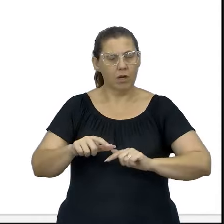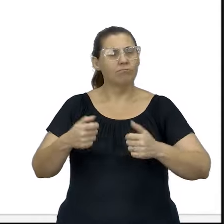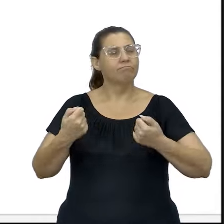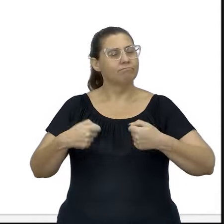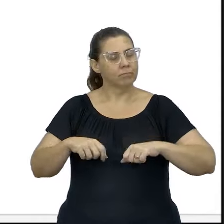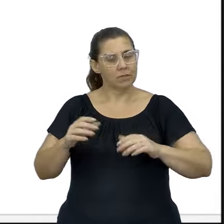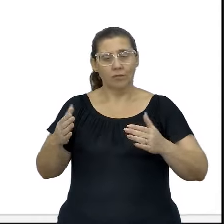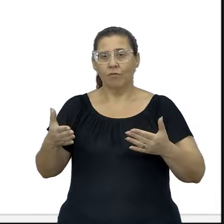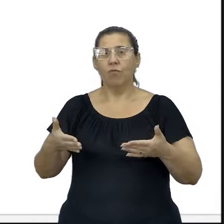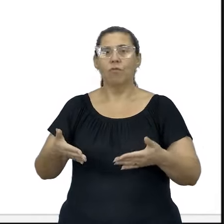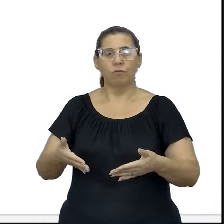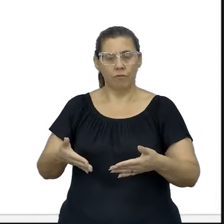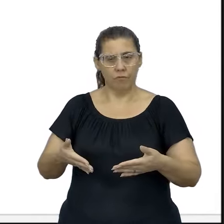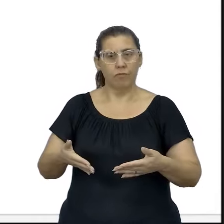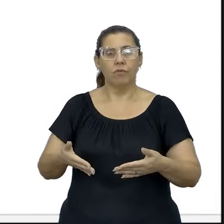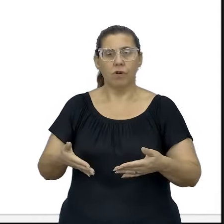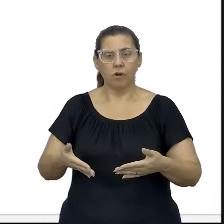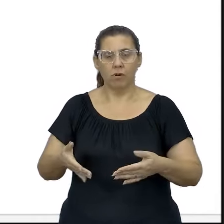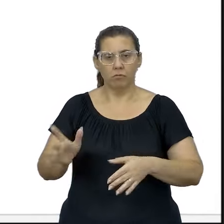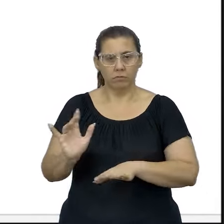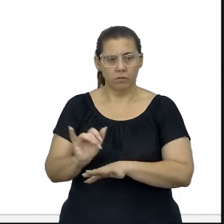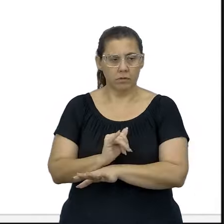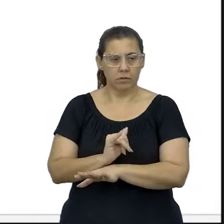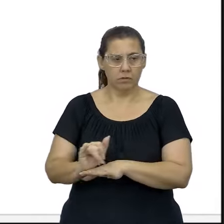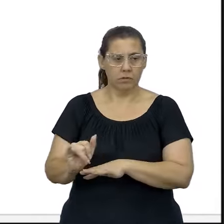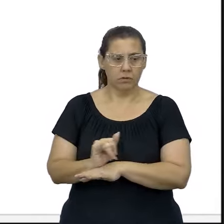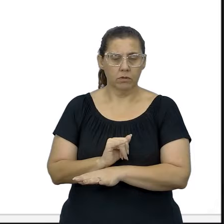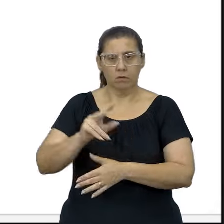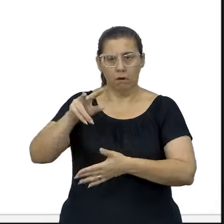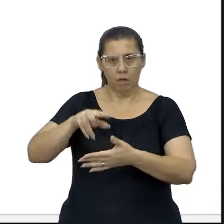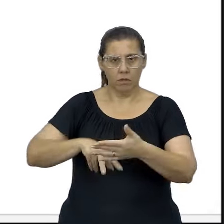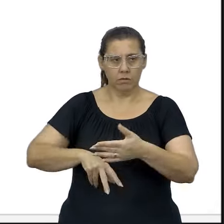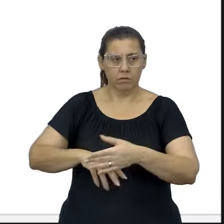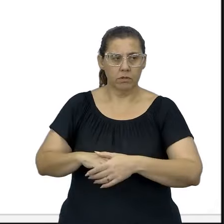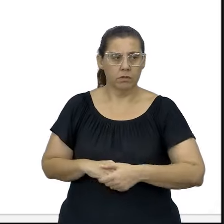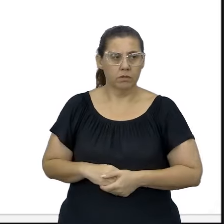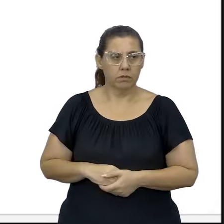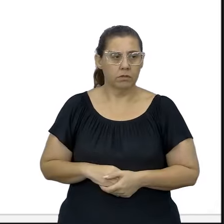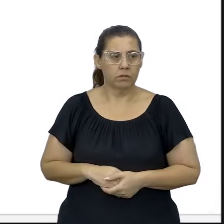ser focado nessas estratégias de leitura.